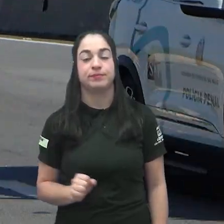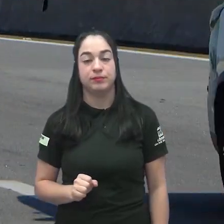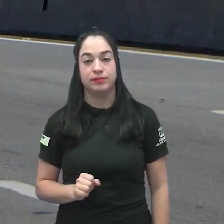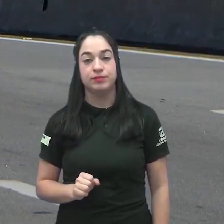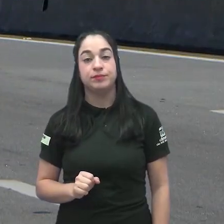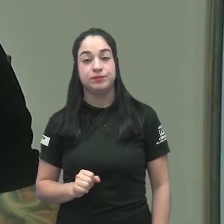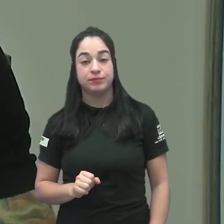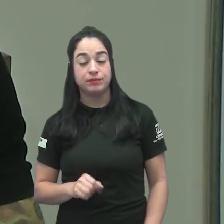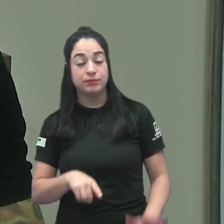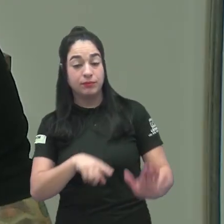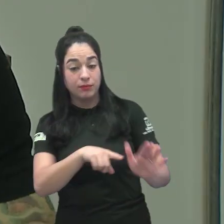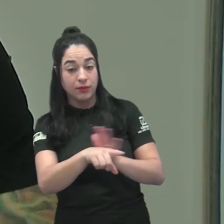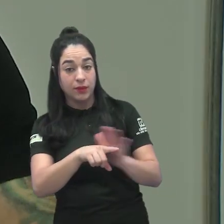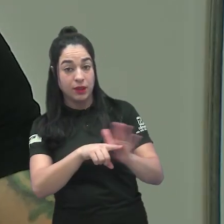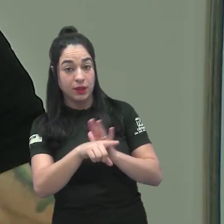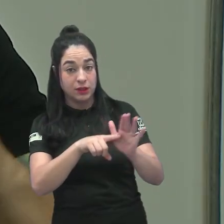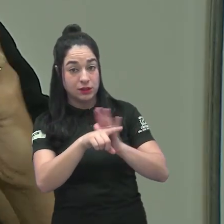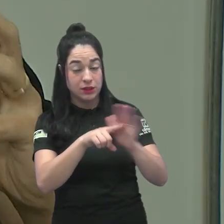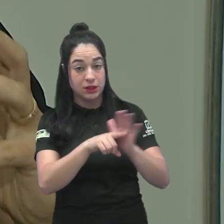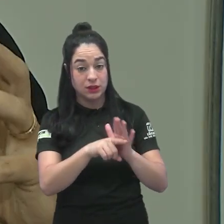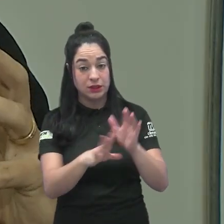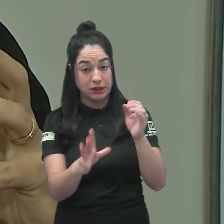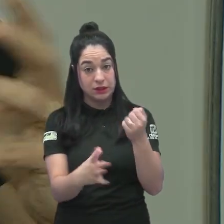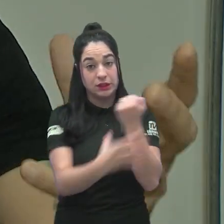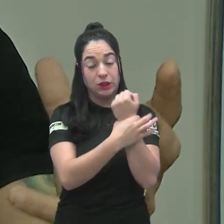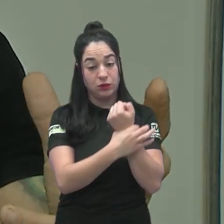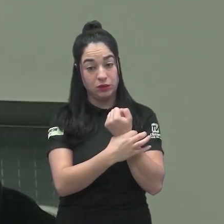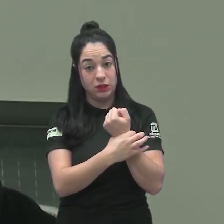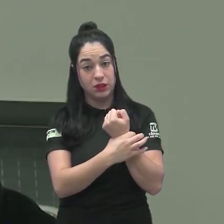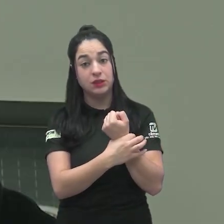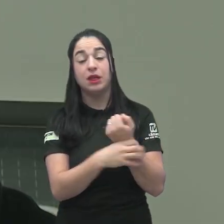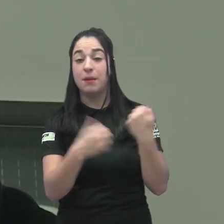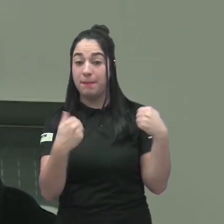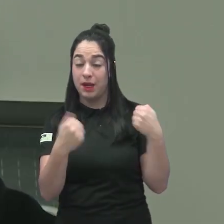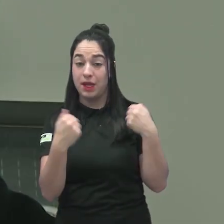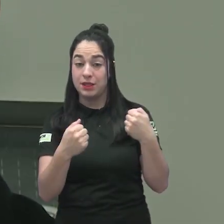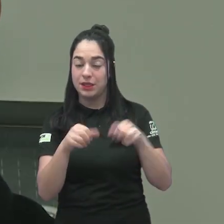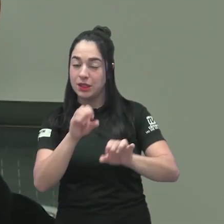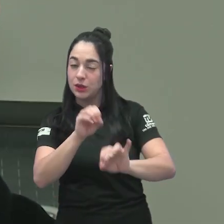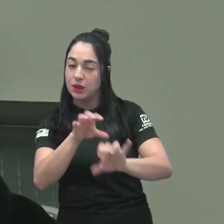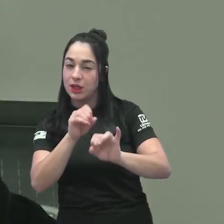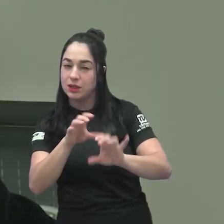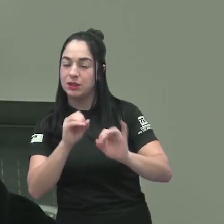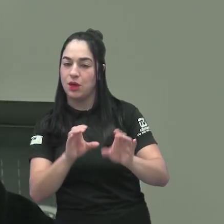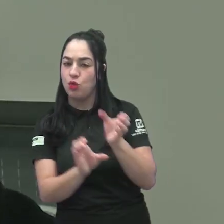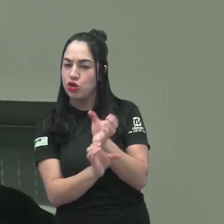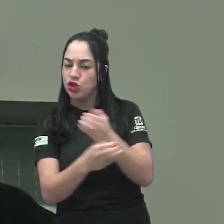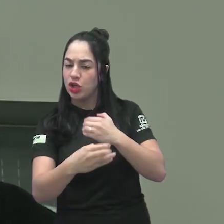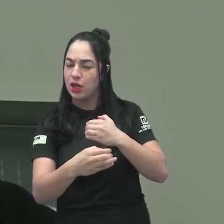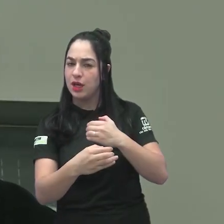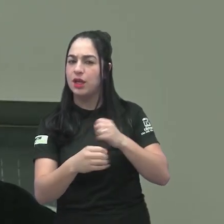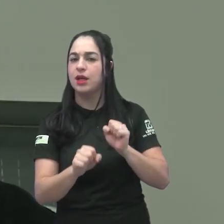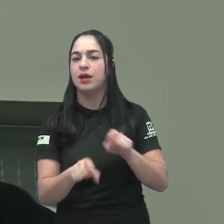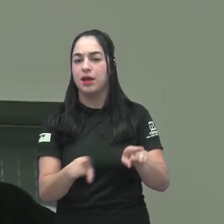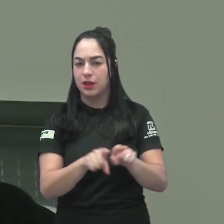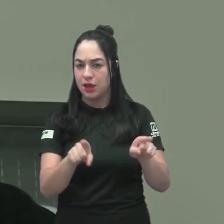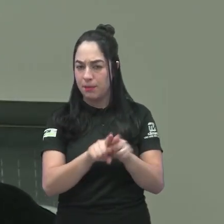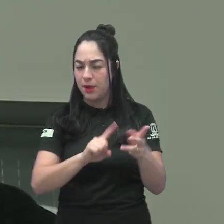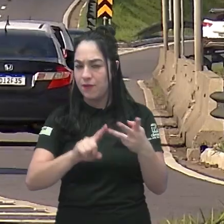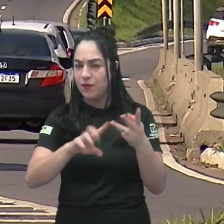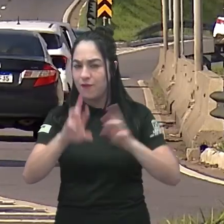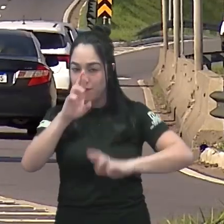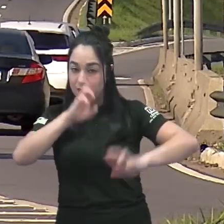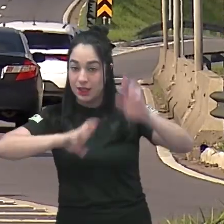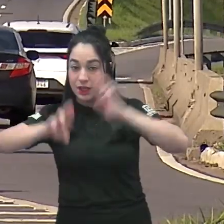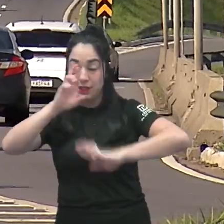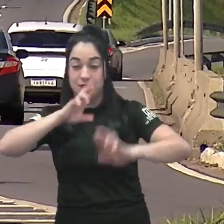24 anos. Para o Observatório Nacional de Segurança Viária, reduzir esses números exige educação, engenharia de tráfego